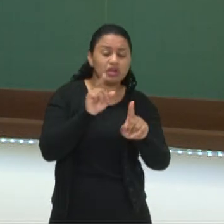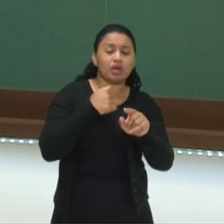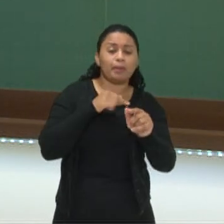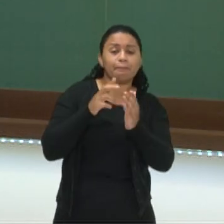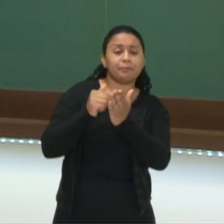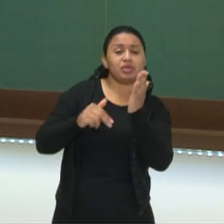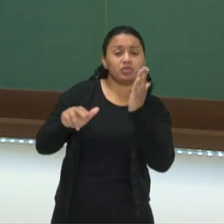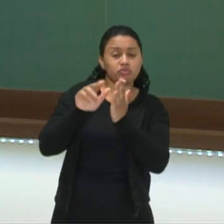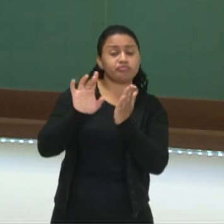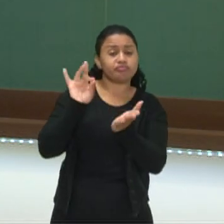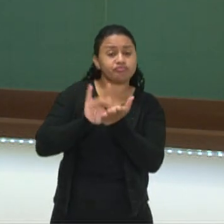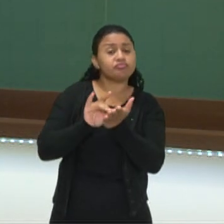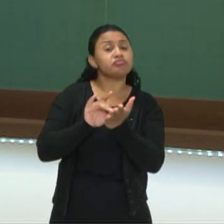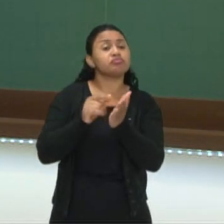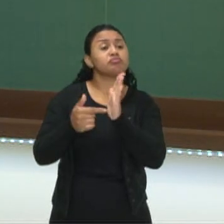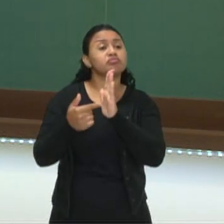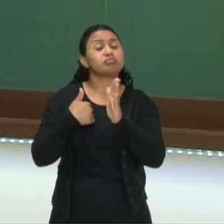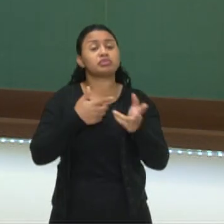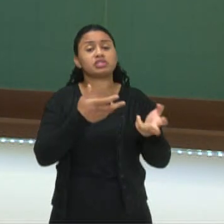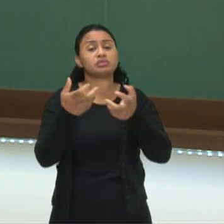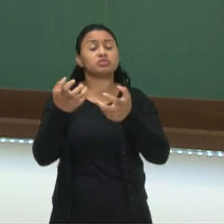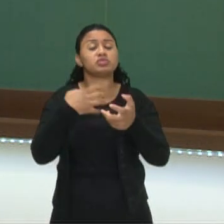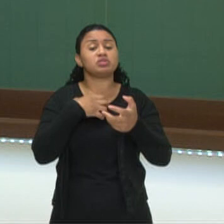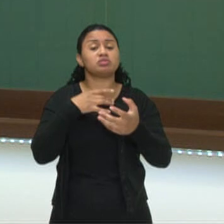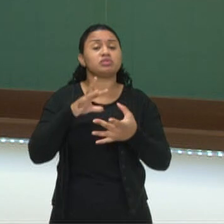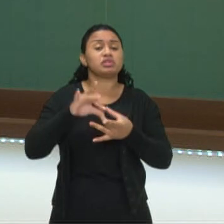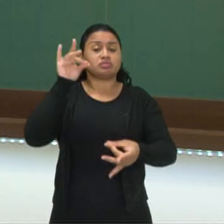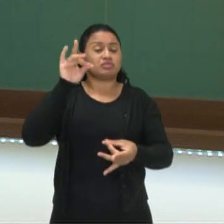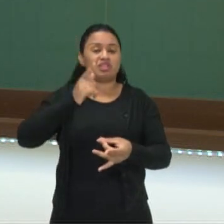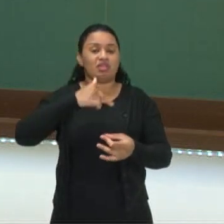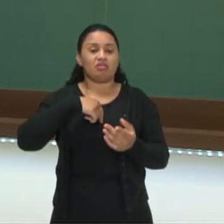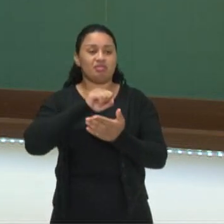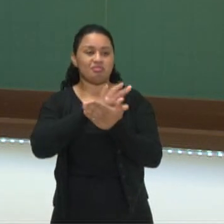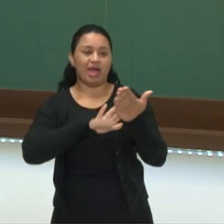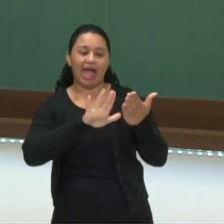de uma forma mais abstrata, não tão figurativa.